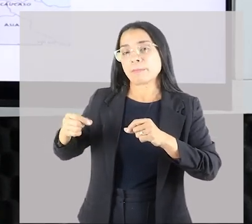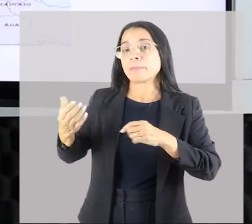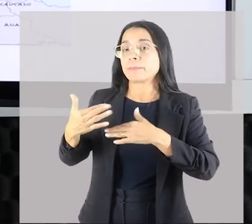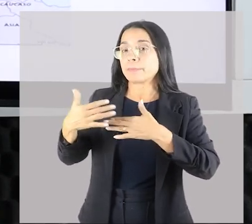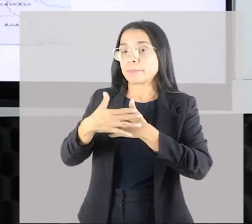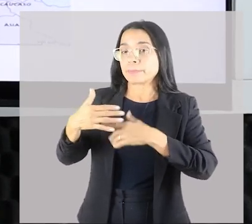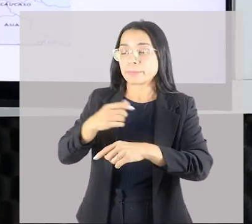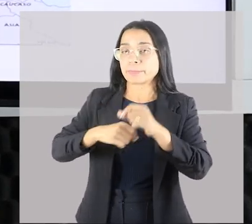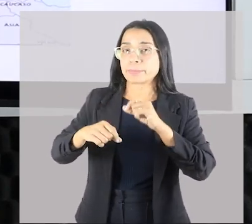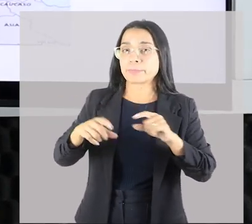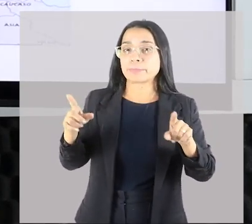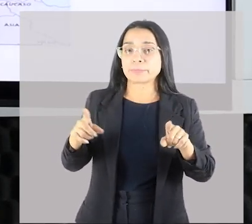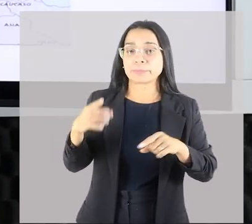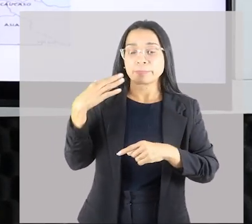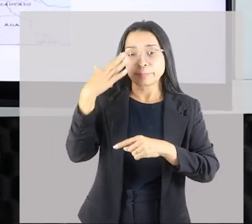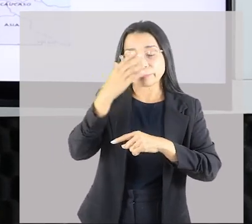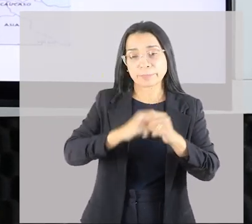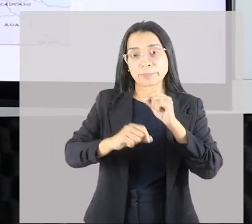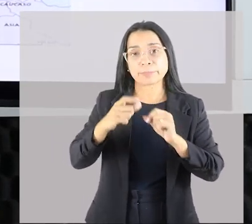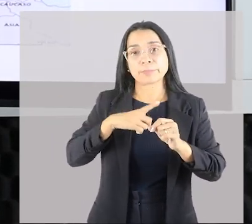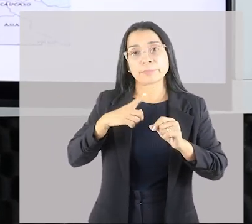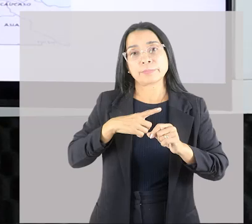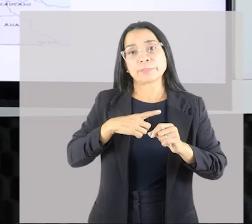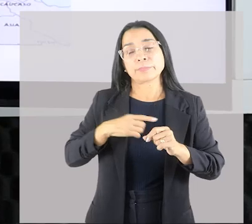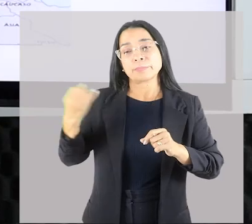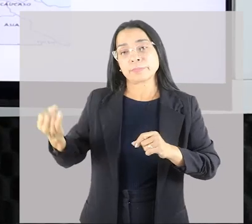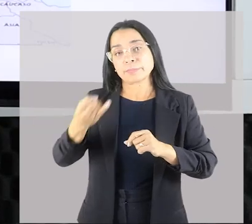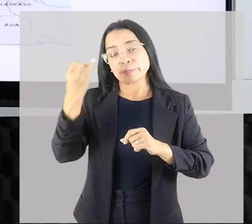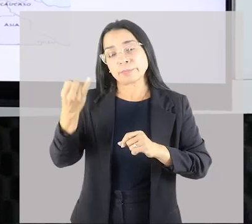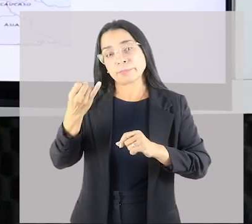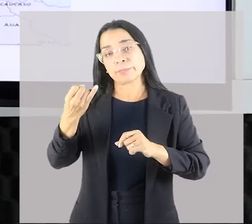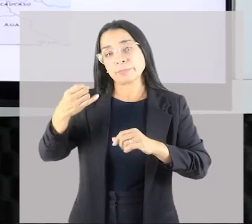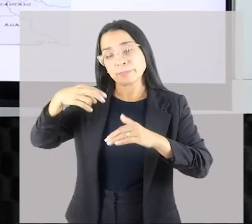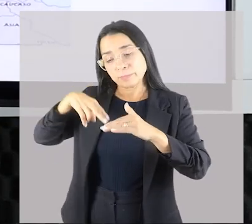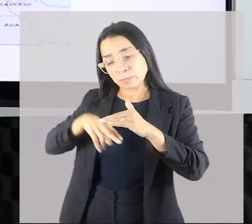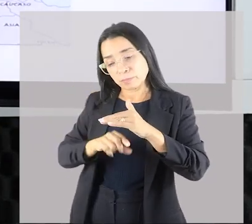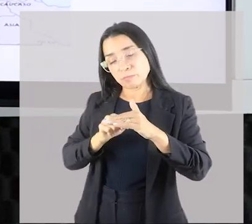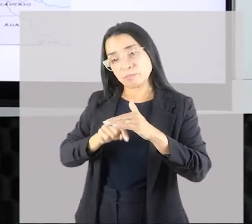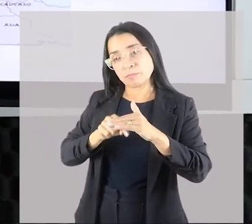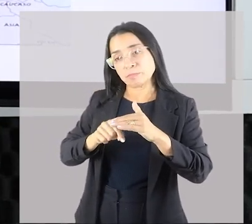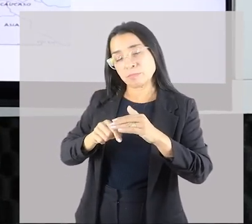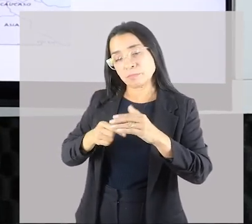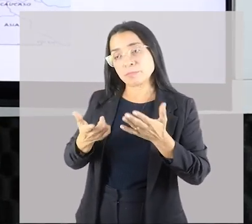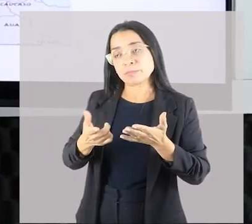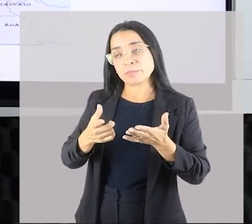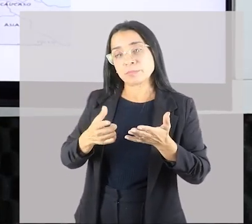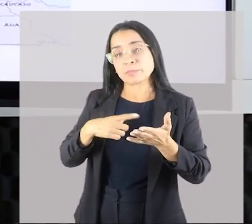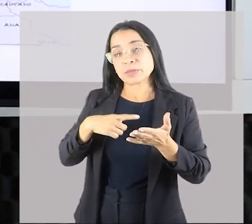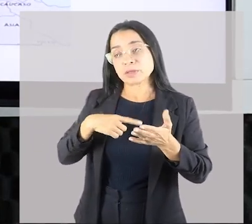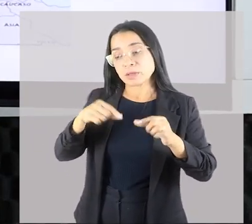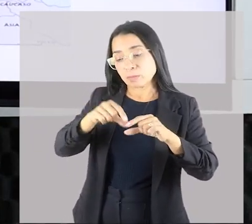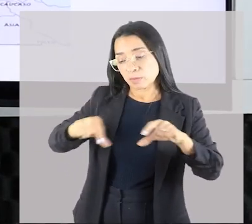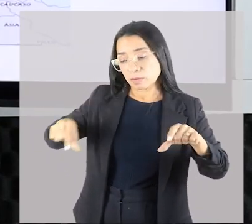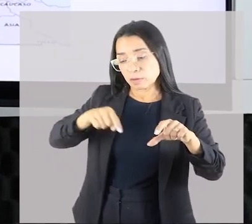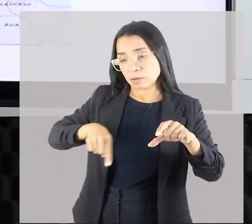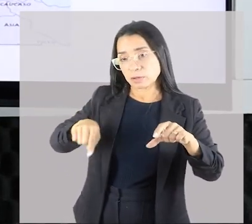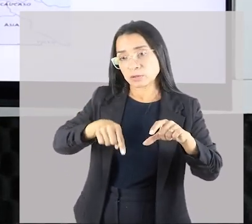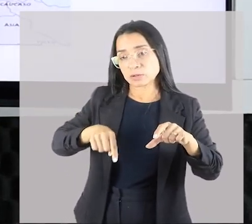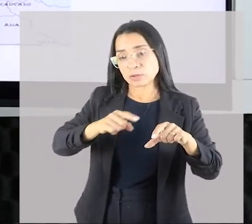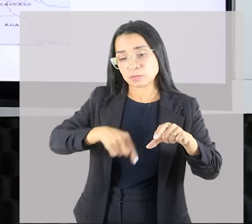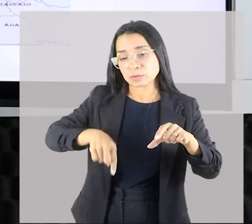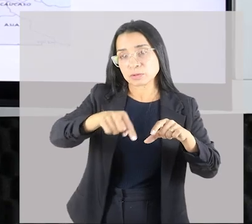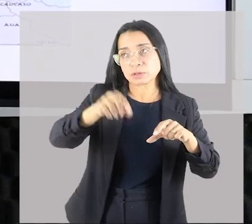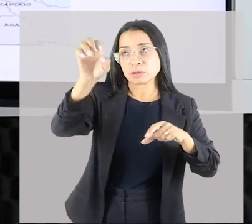Moscou, e claro, tu tem importantes reservas de gás natural que passam pela região da Ucrânia em direção